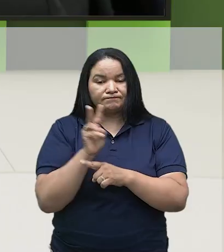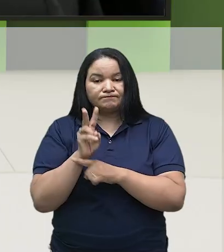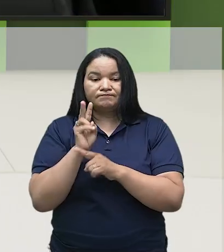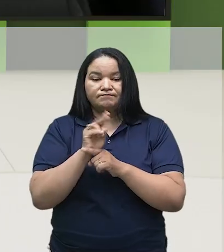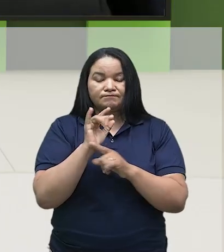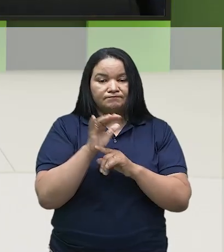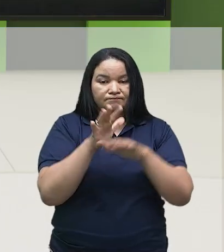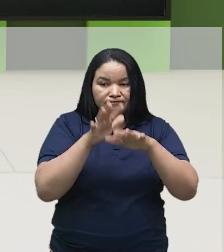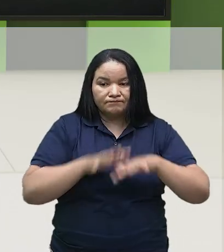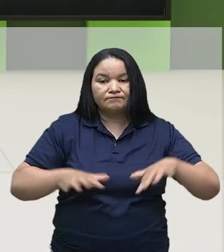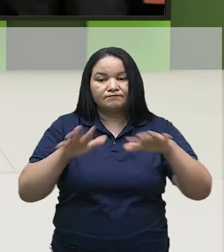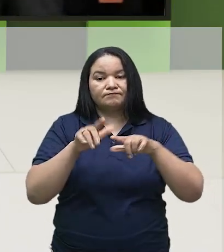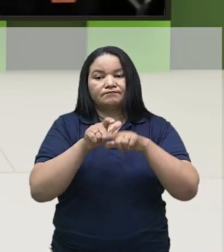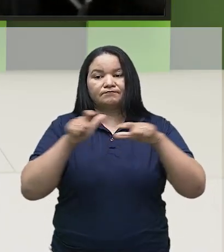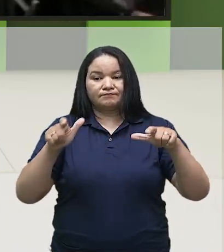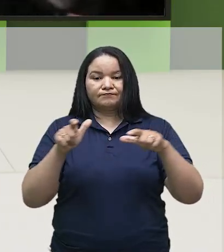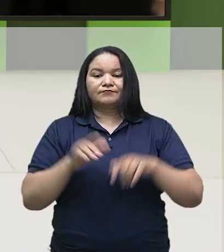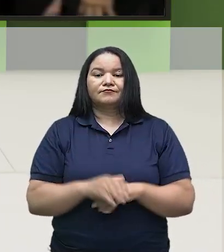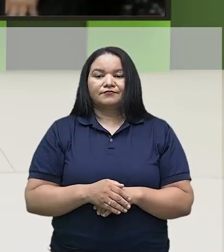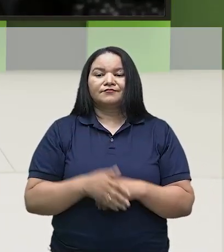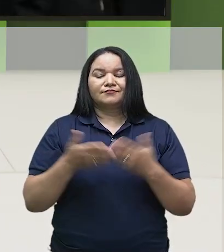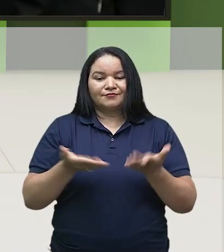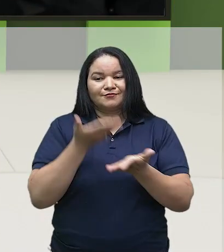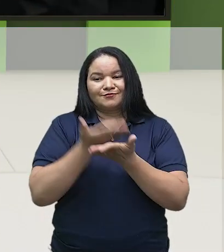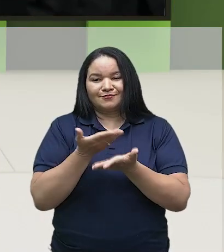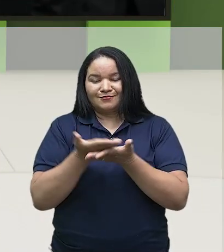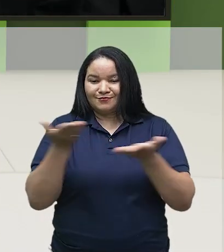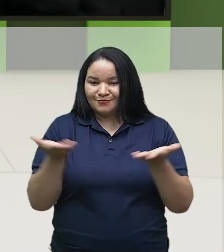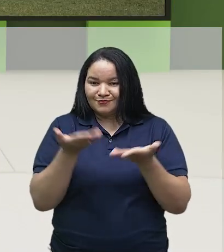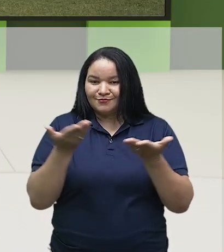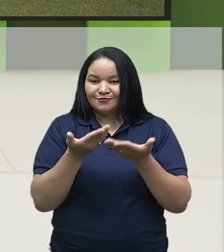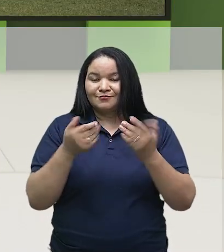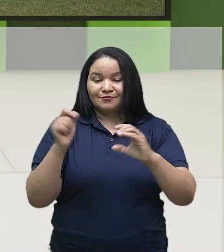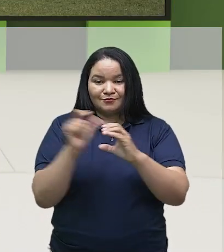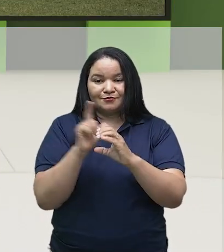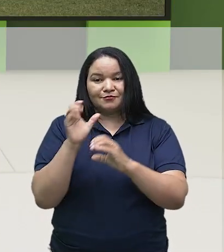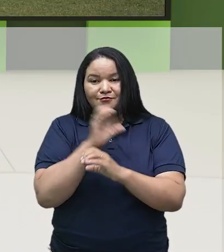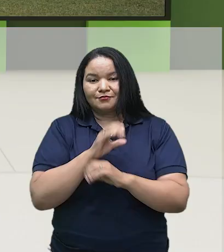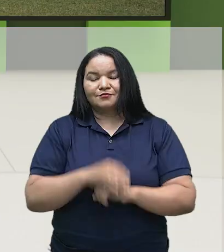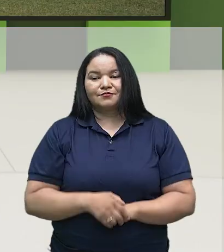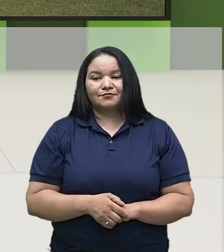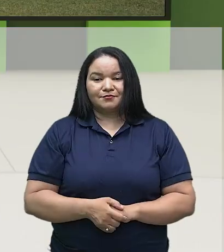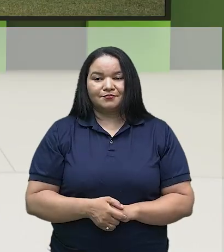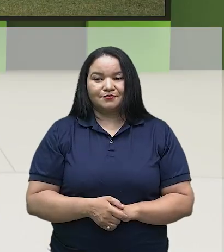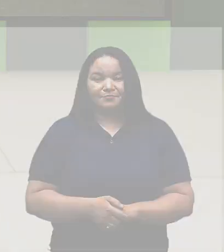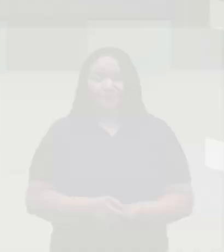cada vez mais áreas. E essa foi a nossa aula de hoje sobre o aquecimento global.